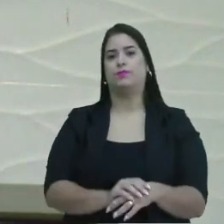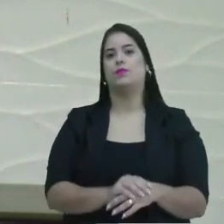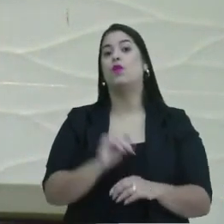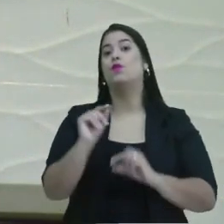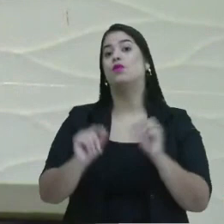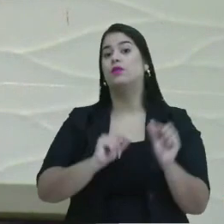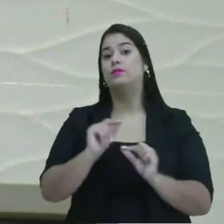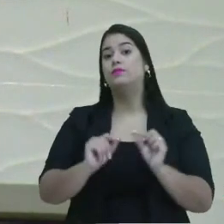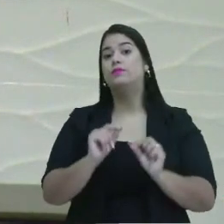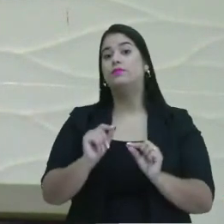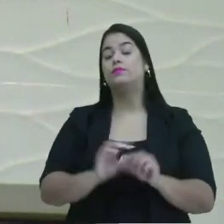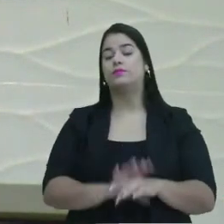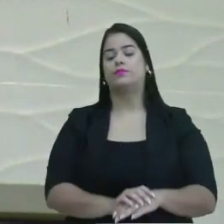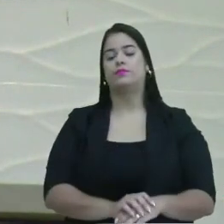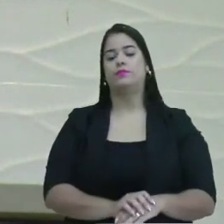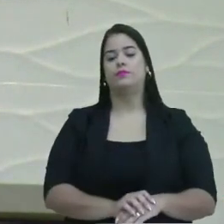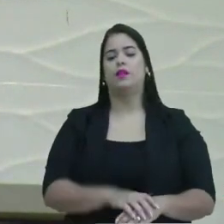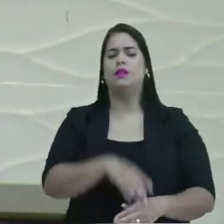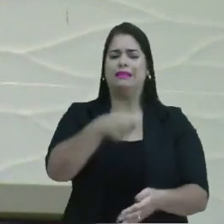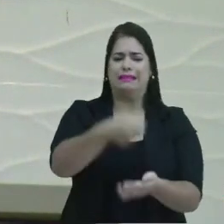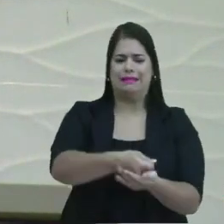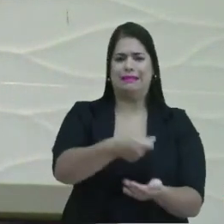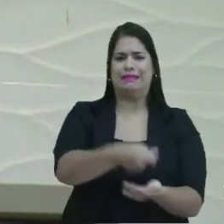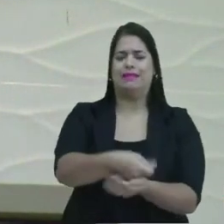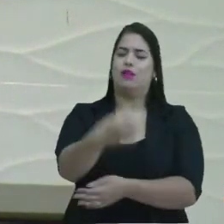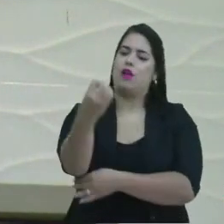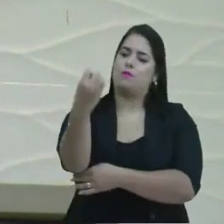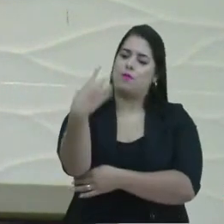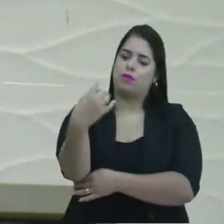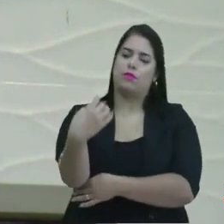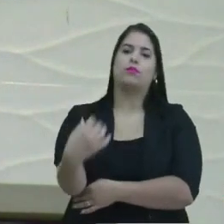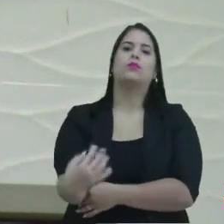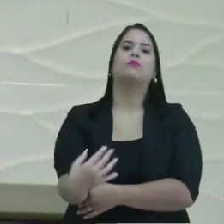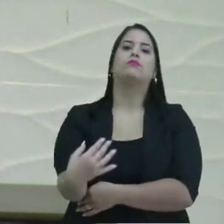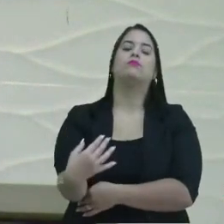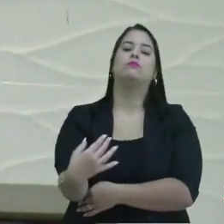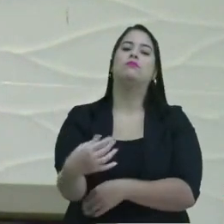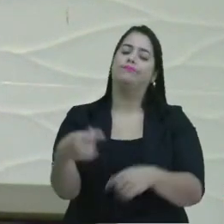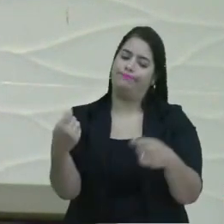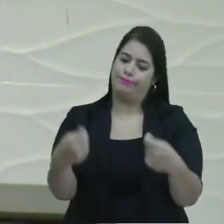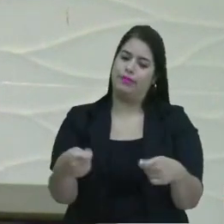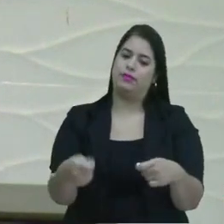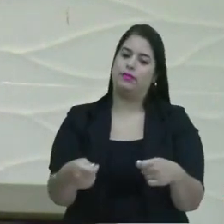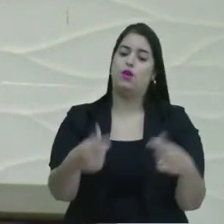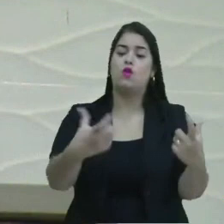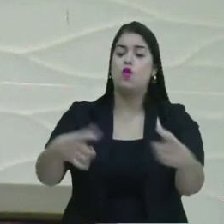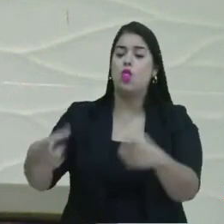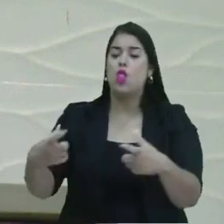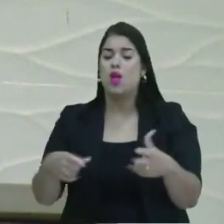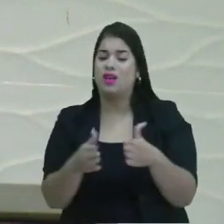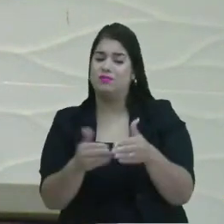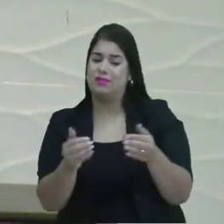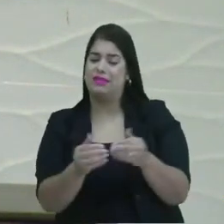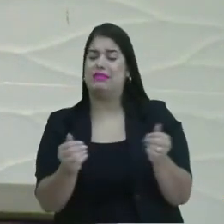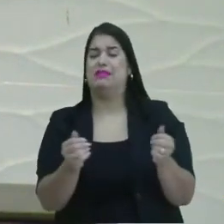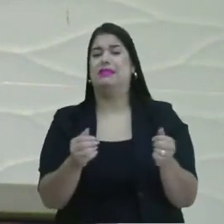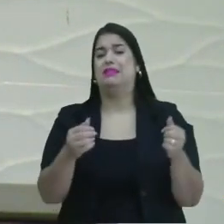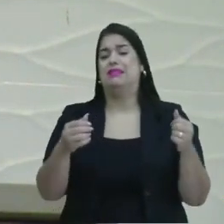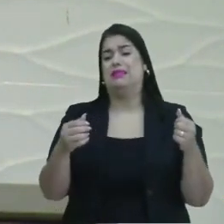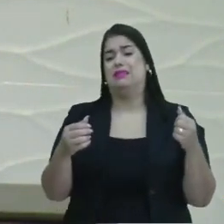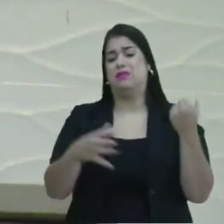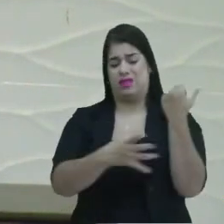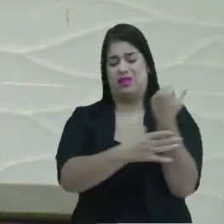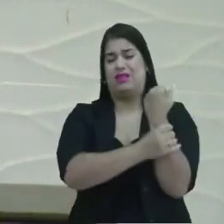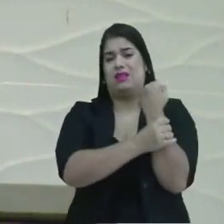de colocar esses semáforos lá nessas localidades citadas aqui, para que possa trazer uma segurança maior no trânsito no